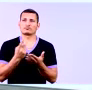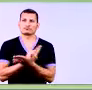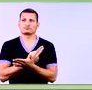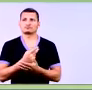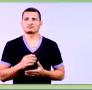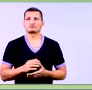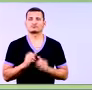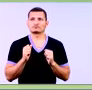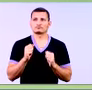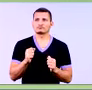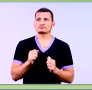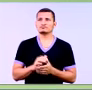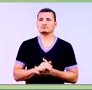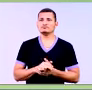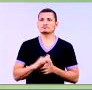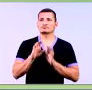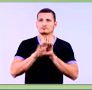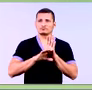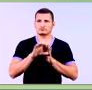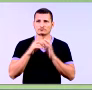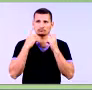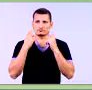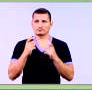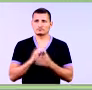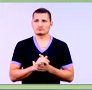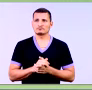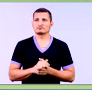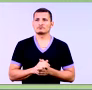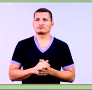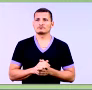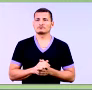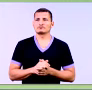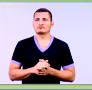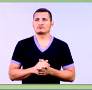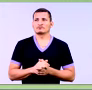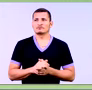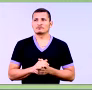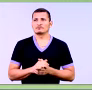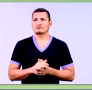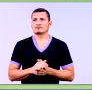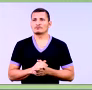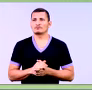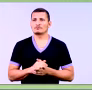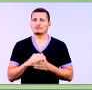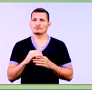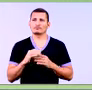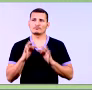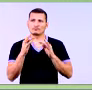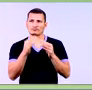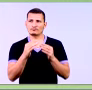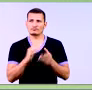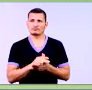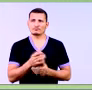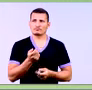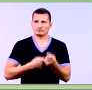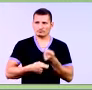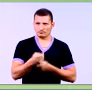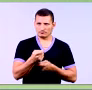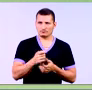conceito interessante aqui. Todas as ações perpetuadas por uma transação abortada devem